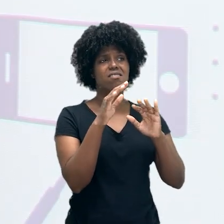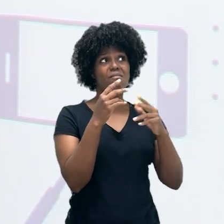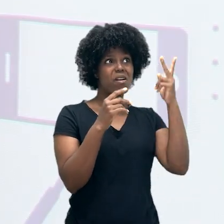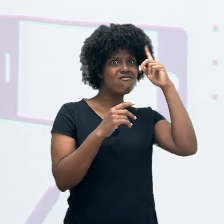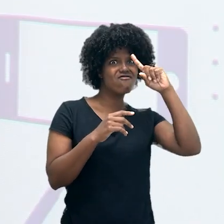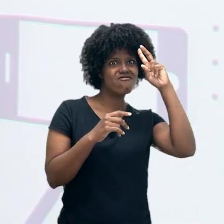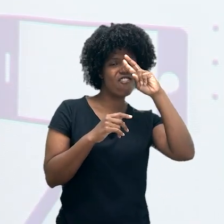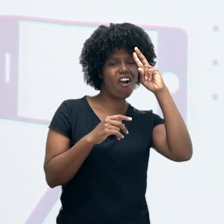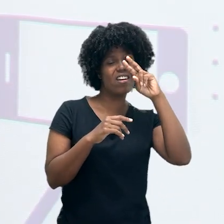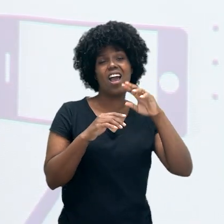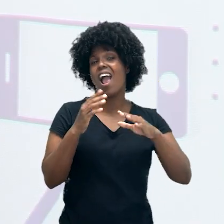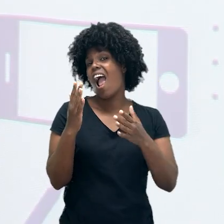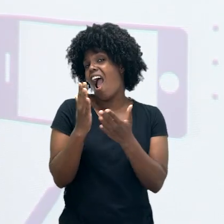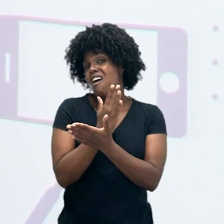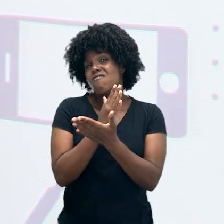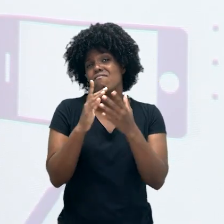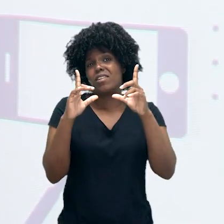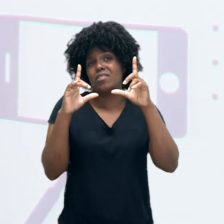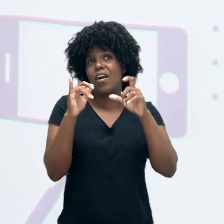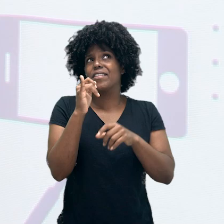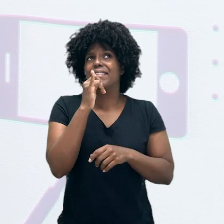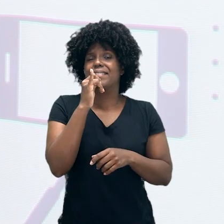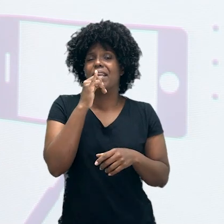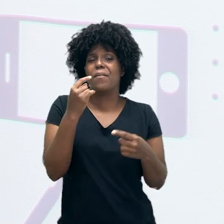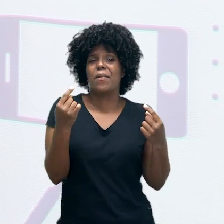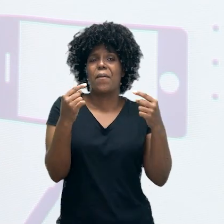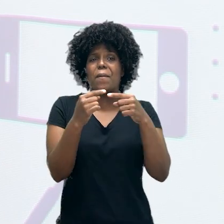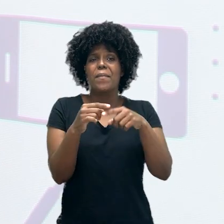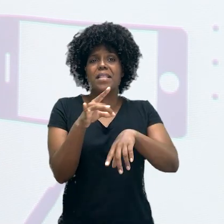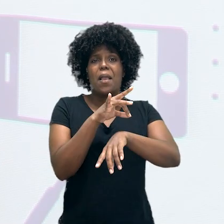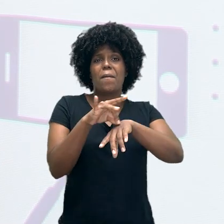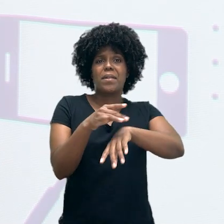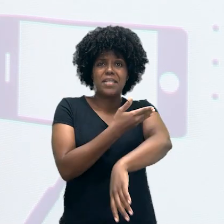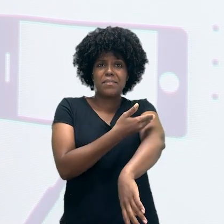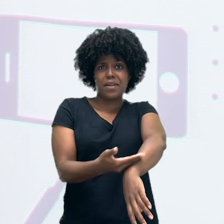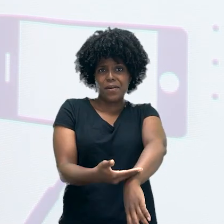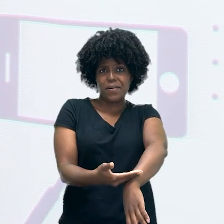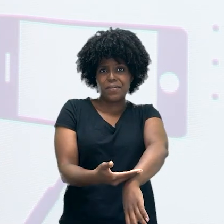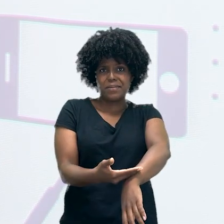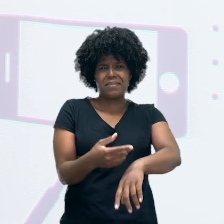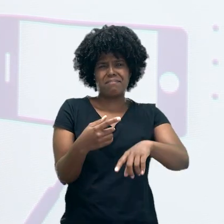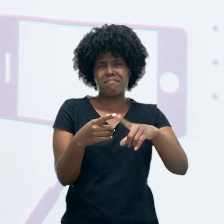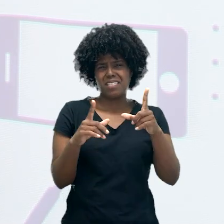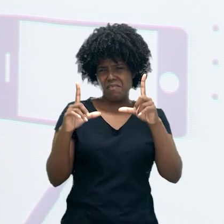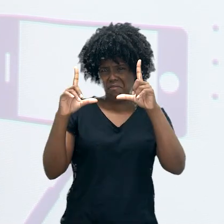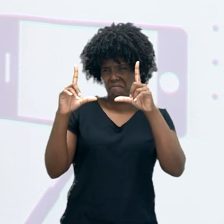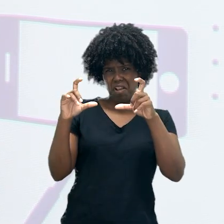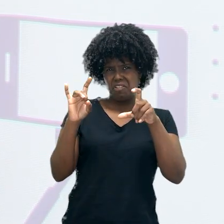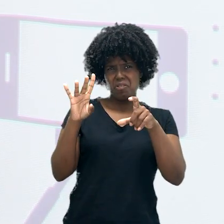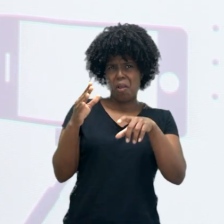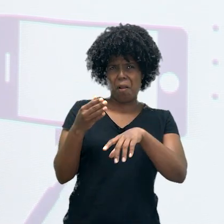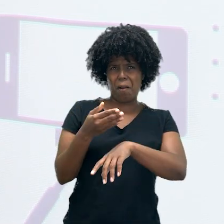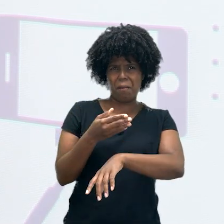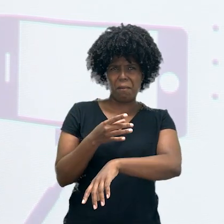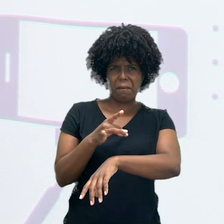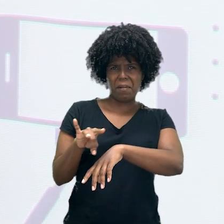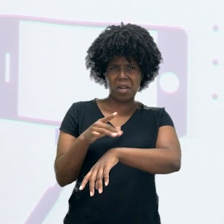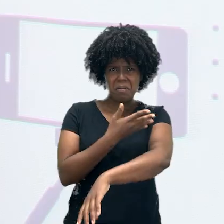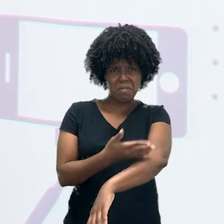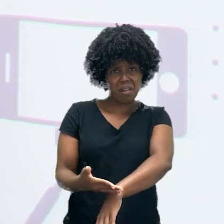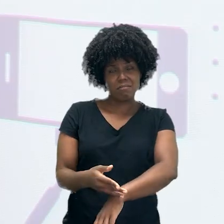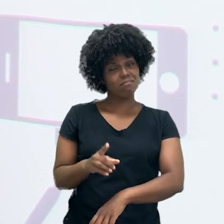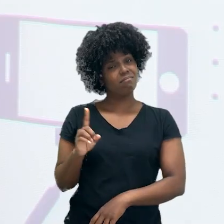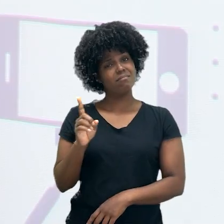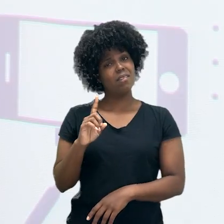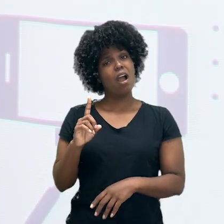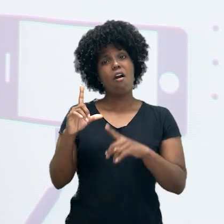Às vezes algumas fotos, por exemplo, combinam mais com preto e branco, né? Mas aí como é que você só tira foto a preto e branco ali?